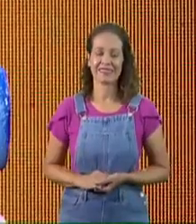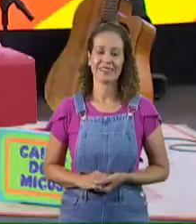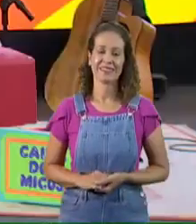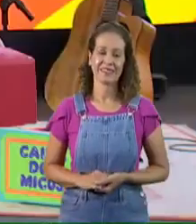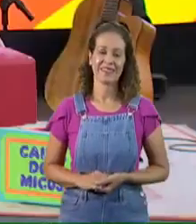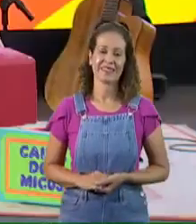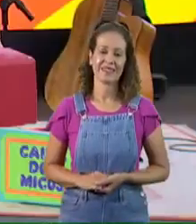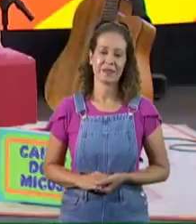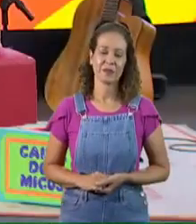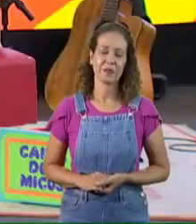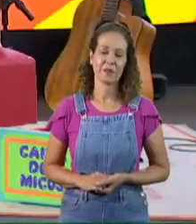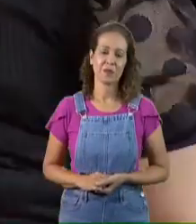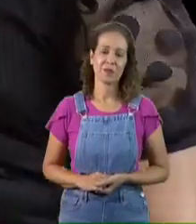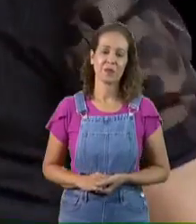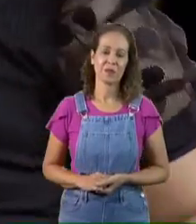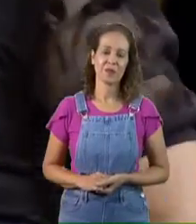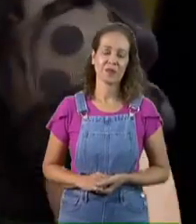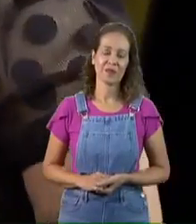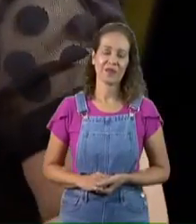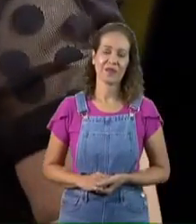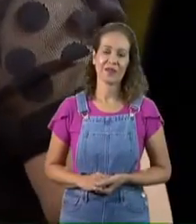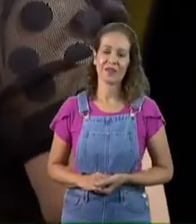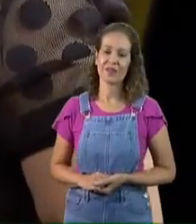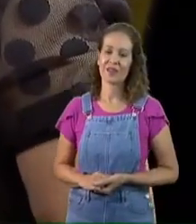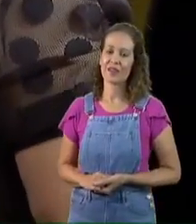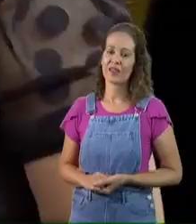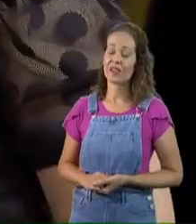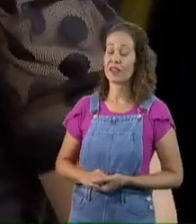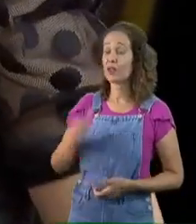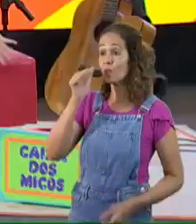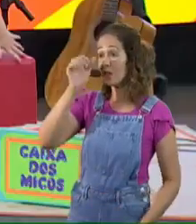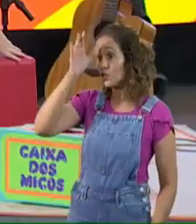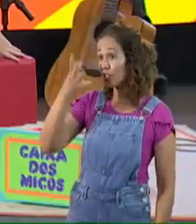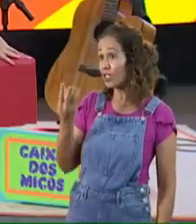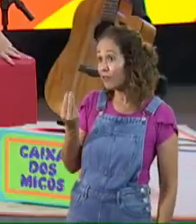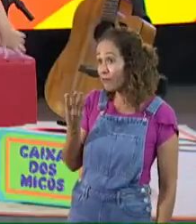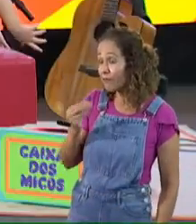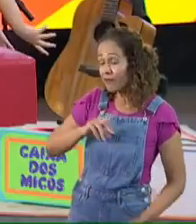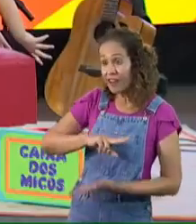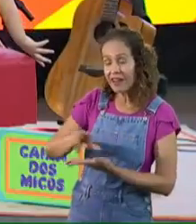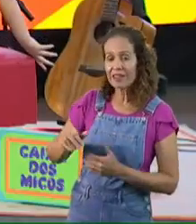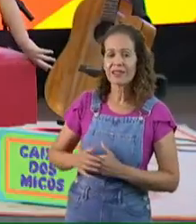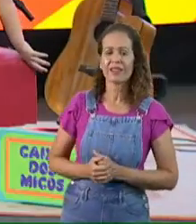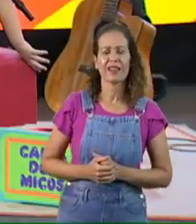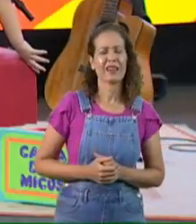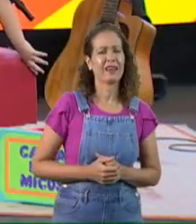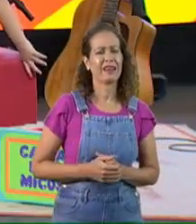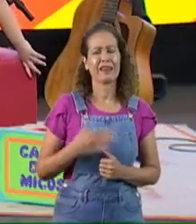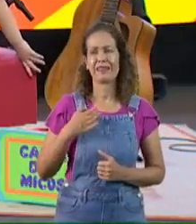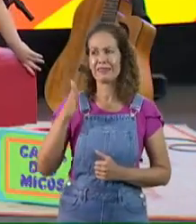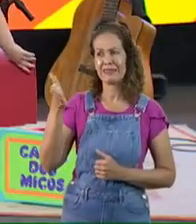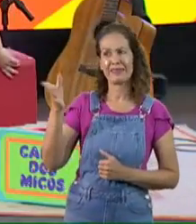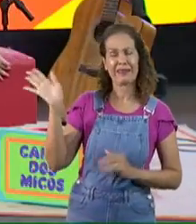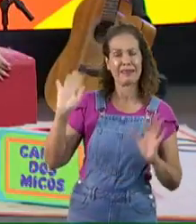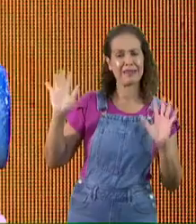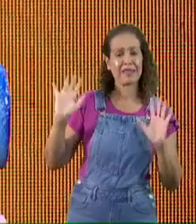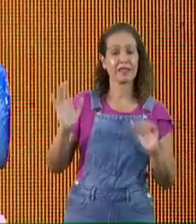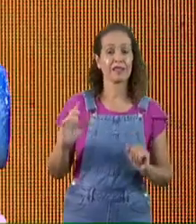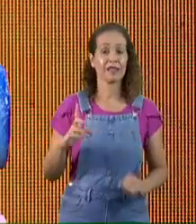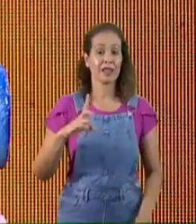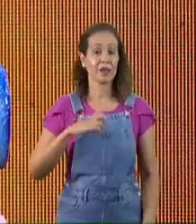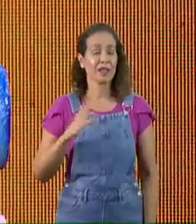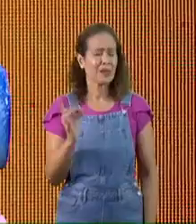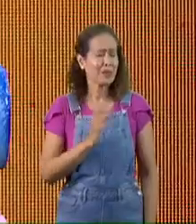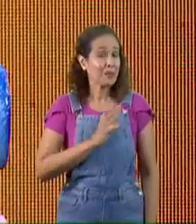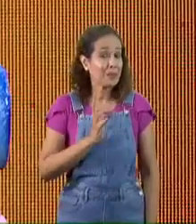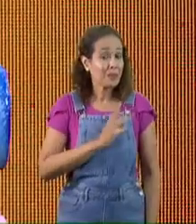Tinha um monte. Ah, então eu acho que eu não posso ir lá na casa da sua tia. Porque eu tenho... É em Manaus? Eu tenho muito